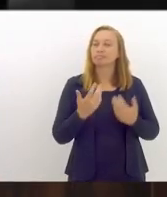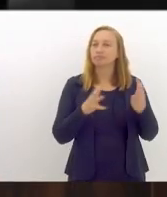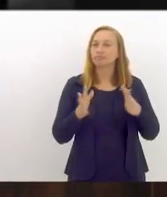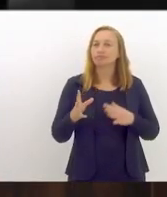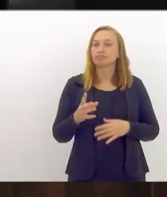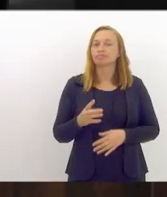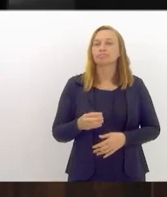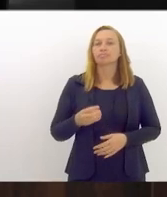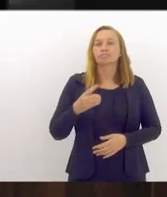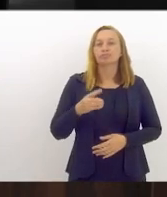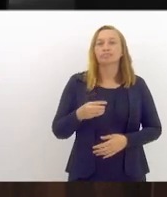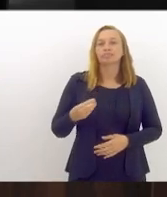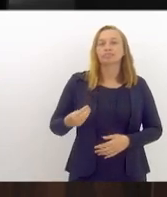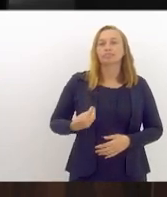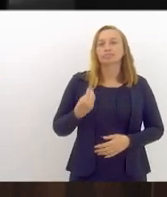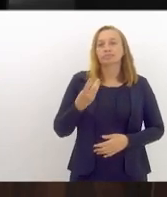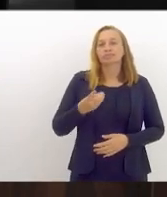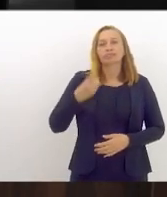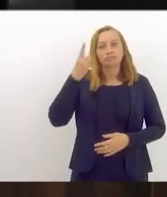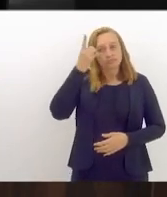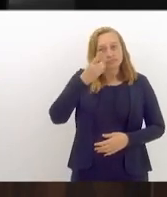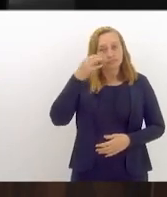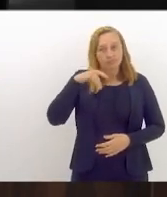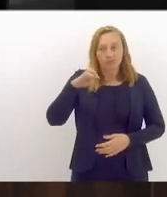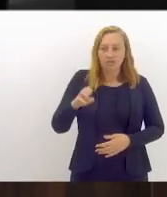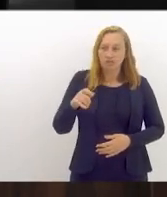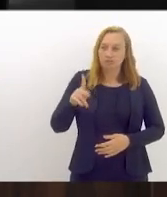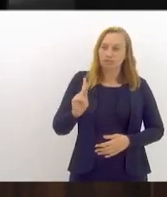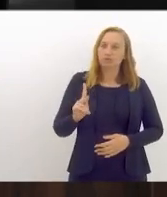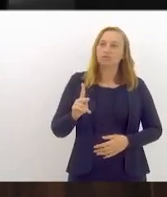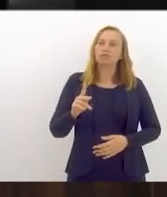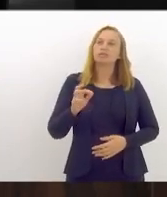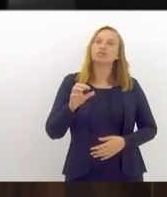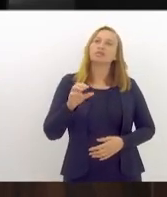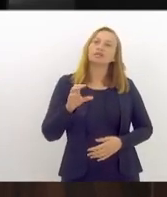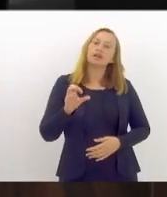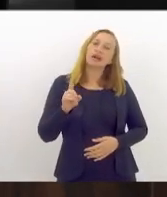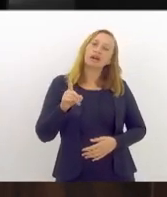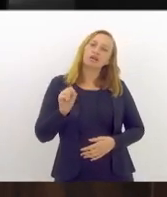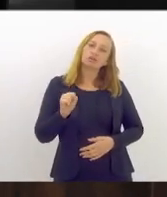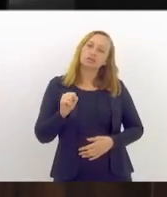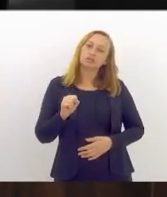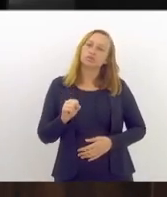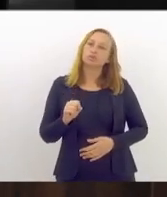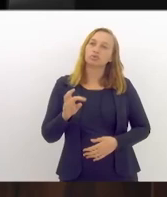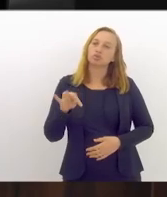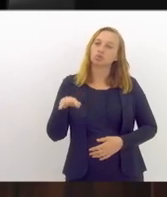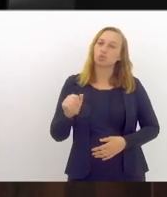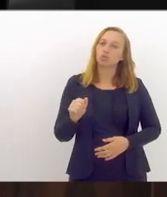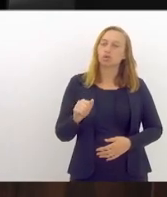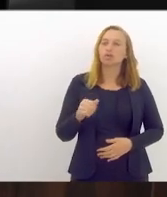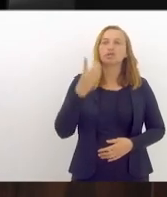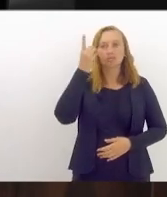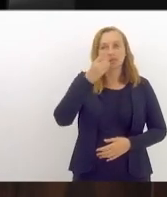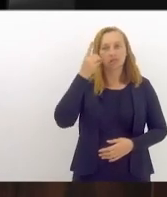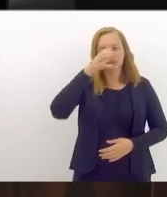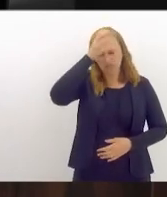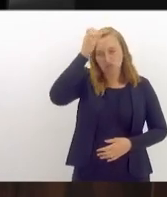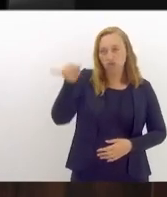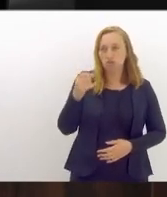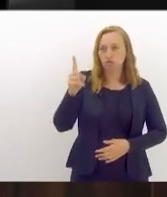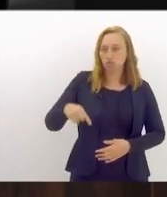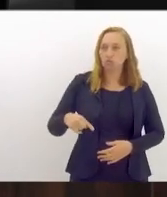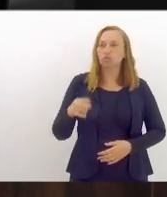a presença do deputado Alexandre knoplo Deputado Gustavo tutuca deputado Carlos Augusto Deputado a tia Ju Deputado